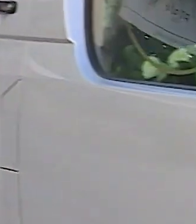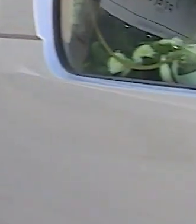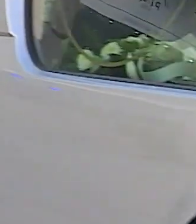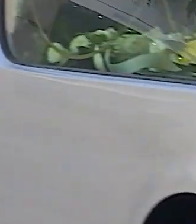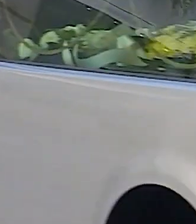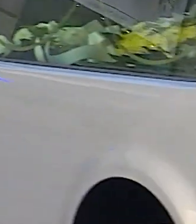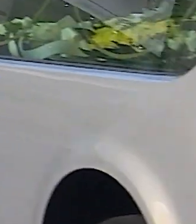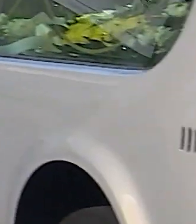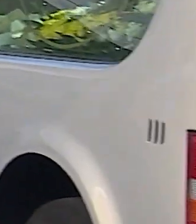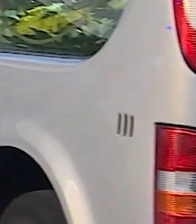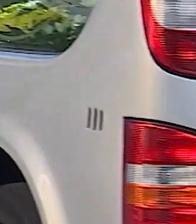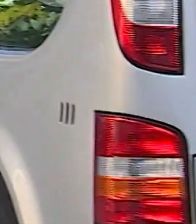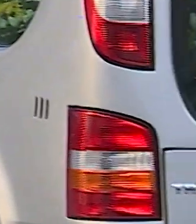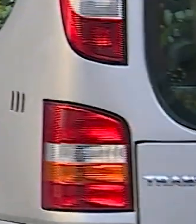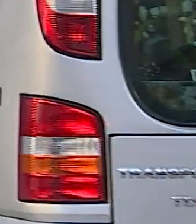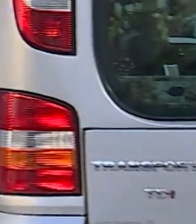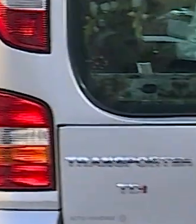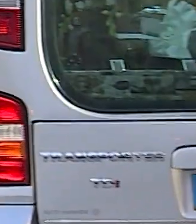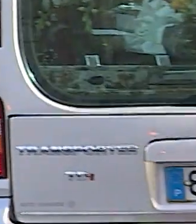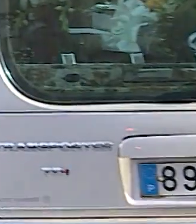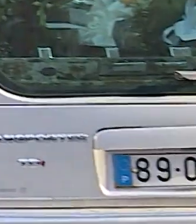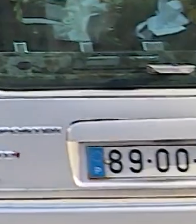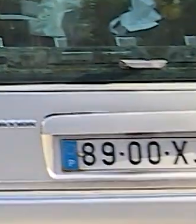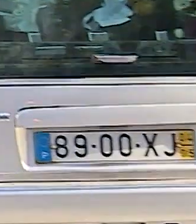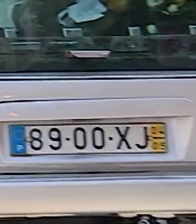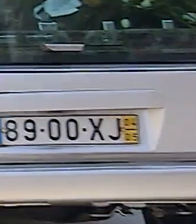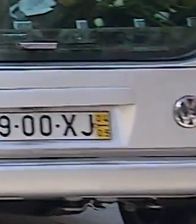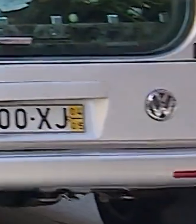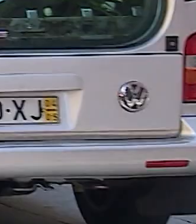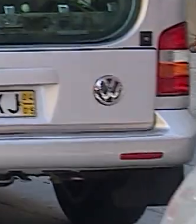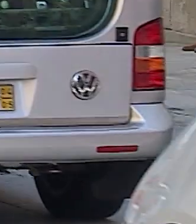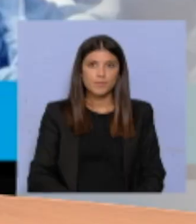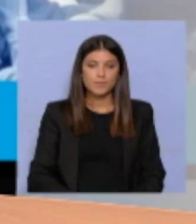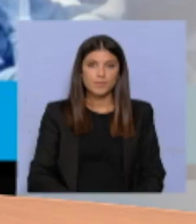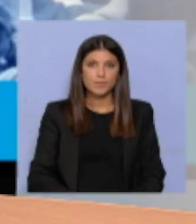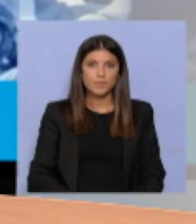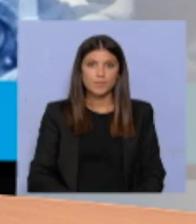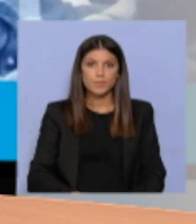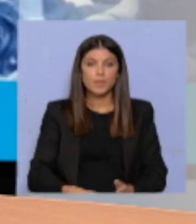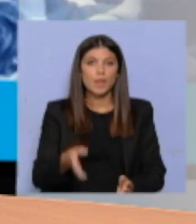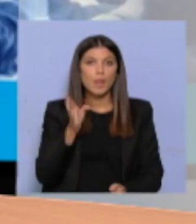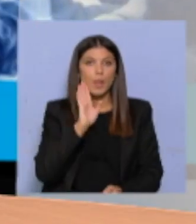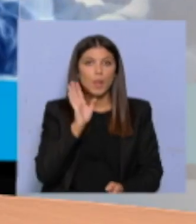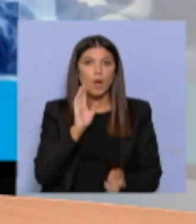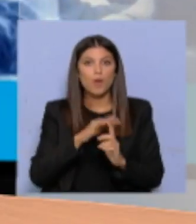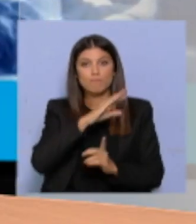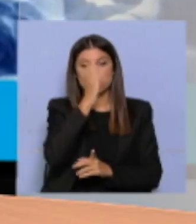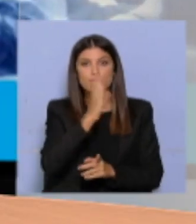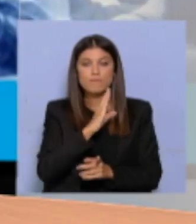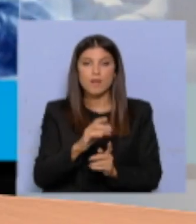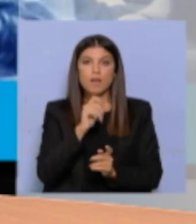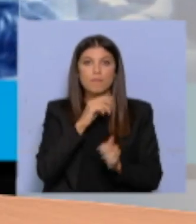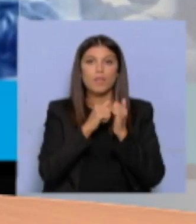do Castelo, missão que desempenhou até 2010. Mais logo já sabe que